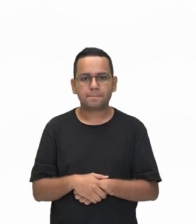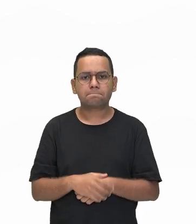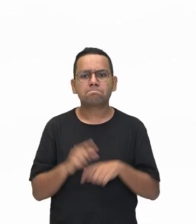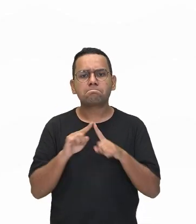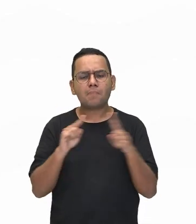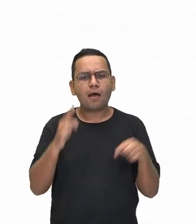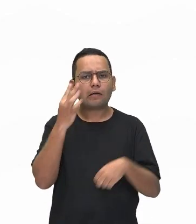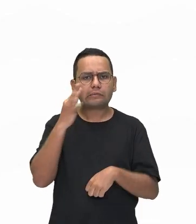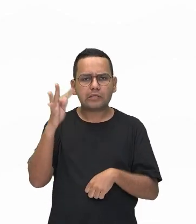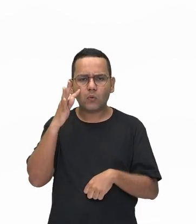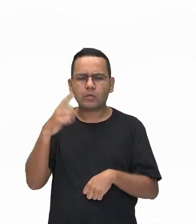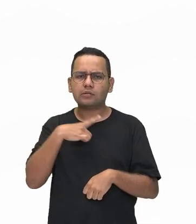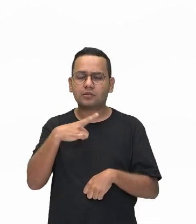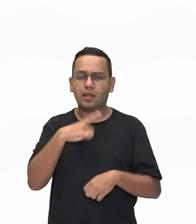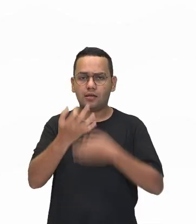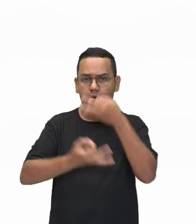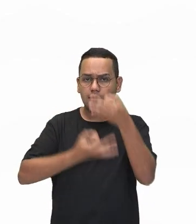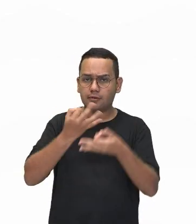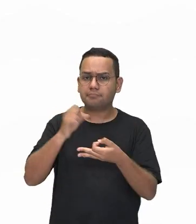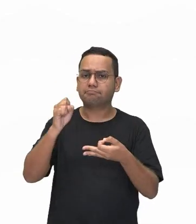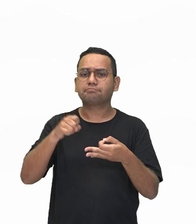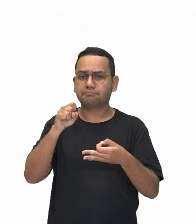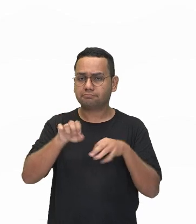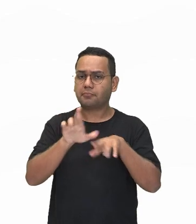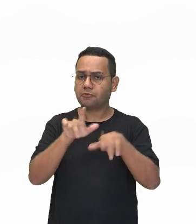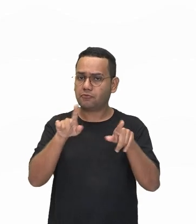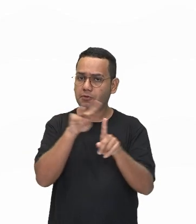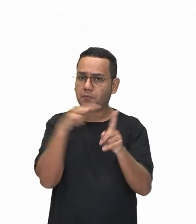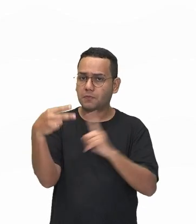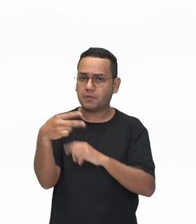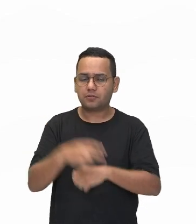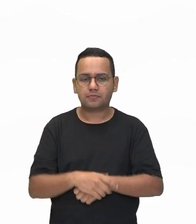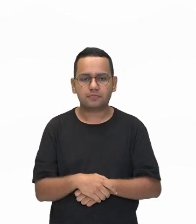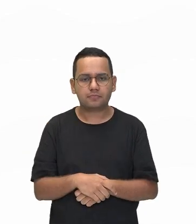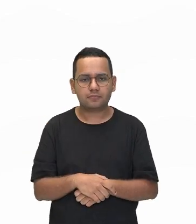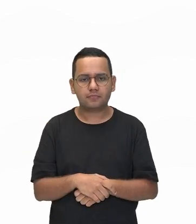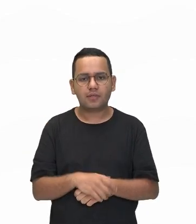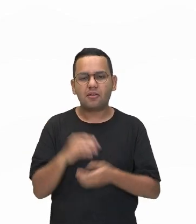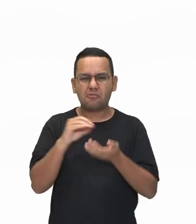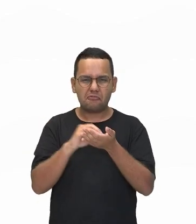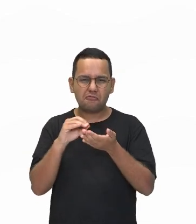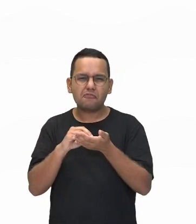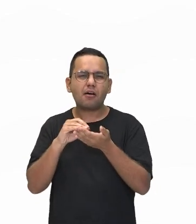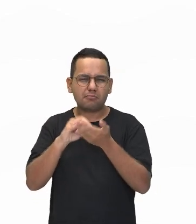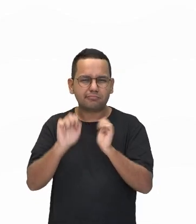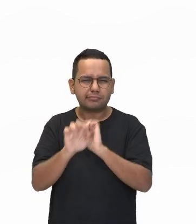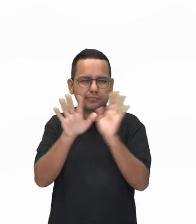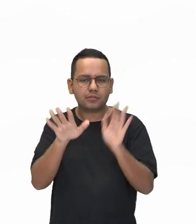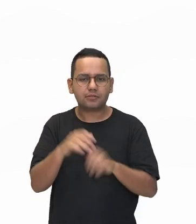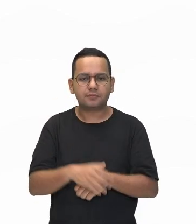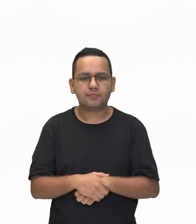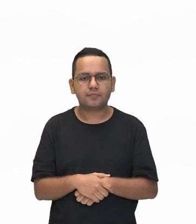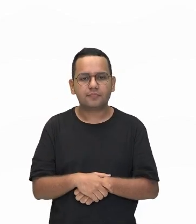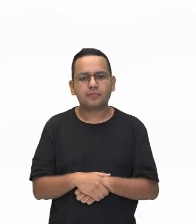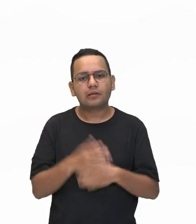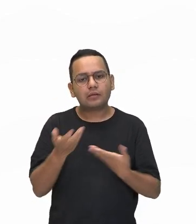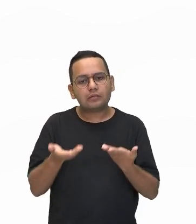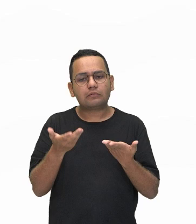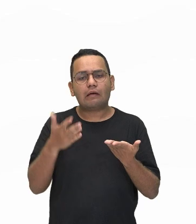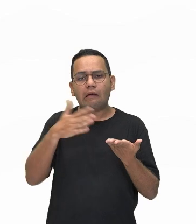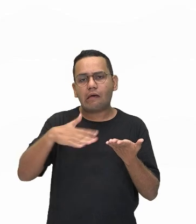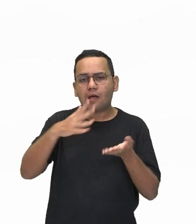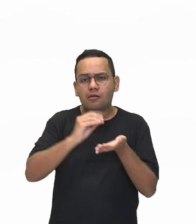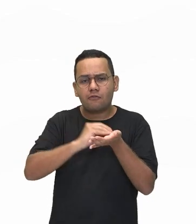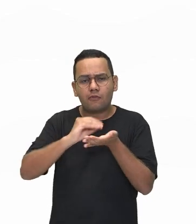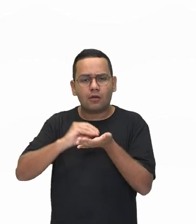teoria de darwinismo que não foram resolvidas, que é a falta de conhecimento sobre genética na época de Darwin